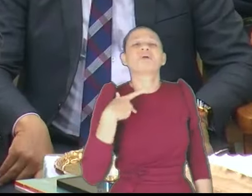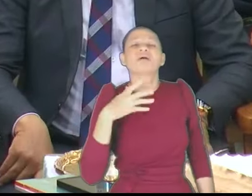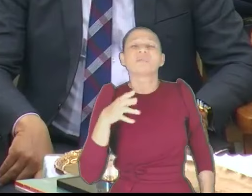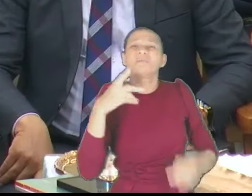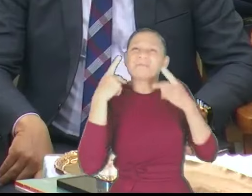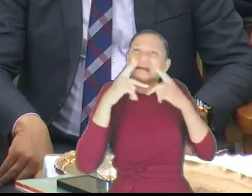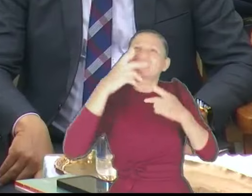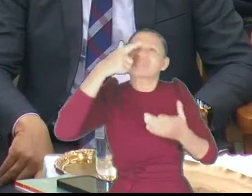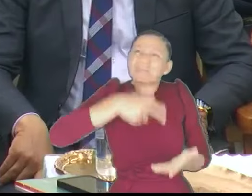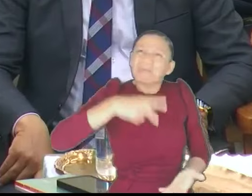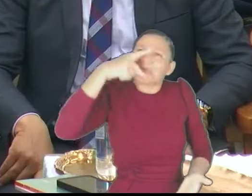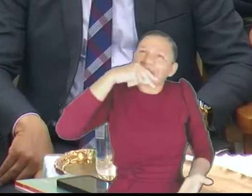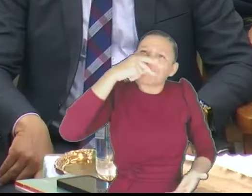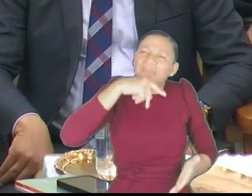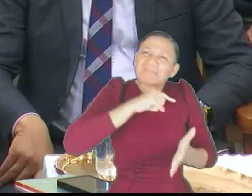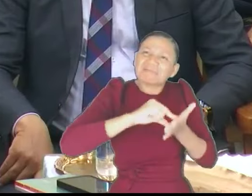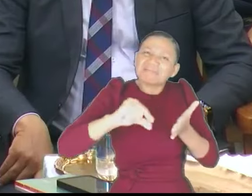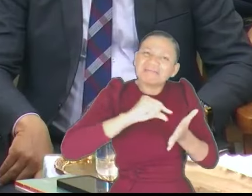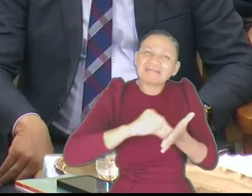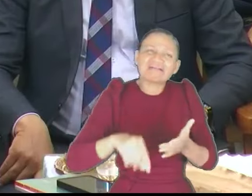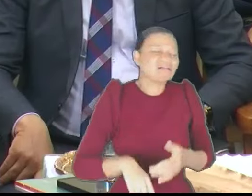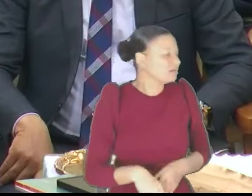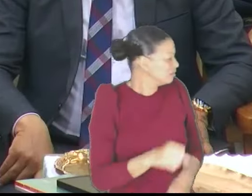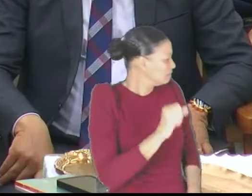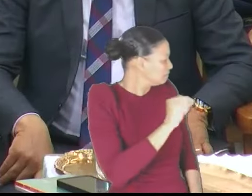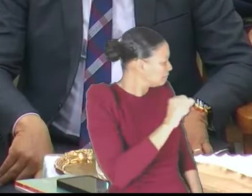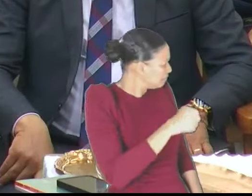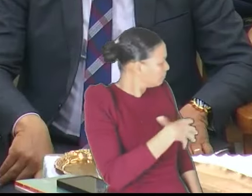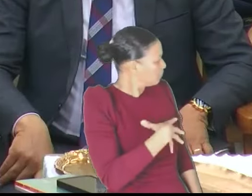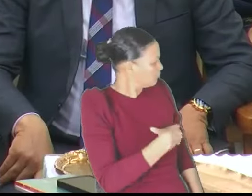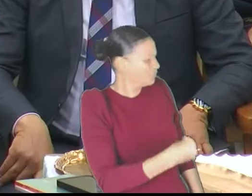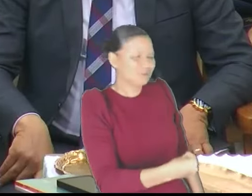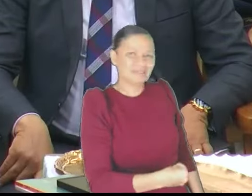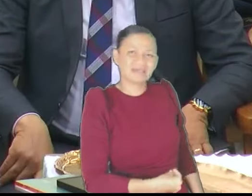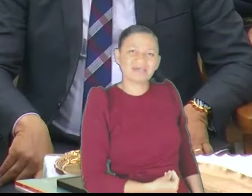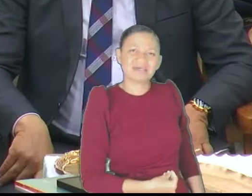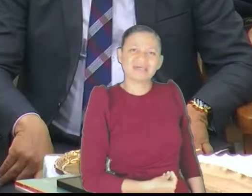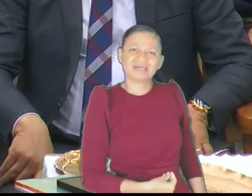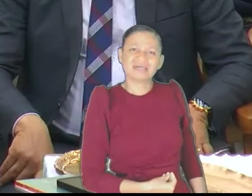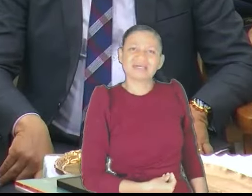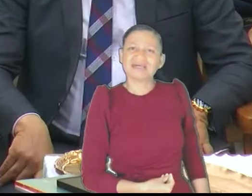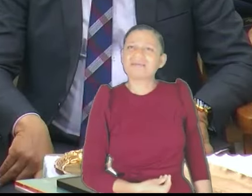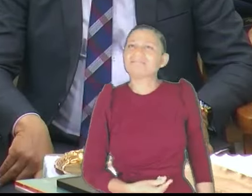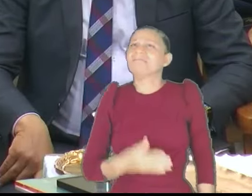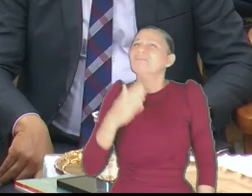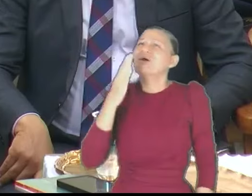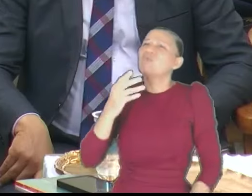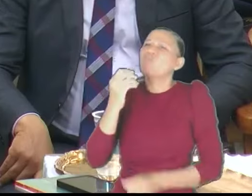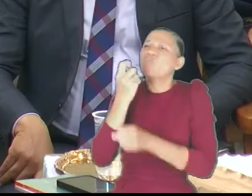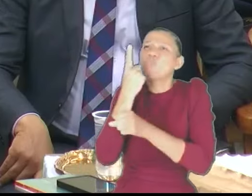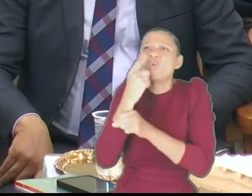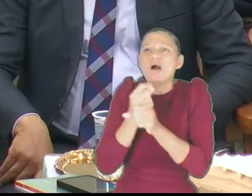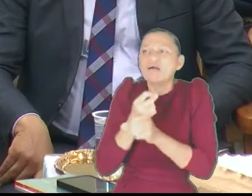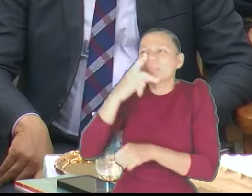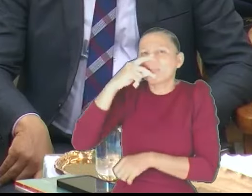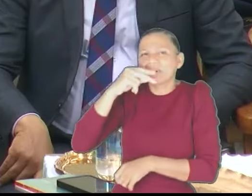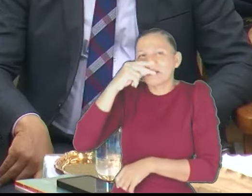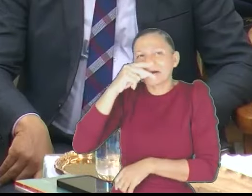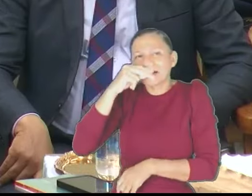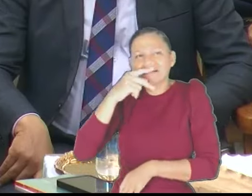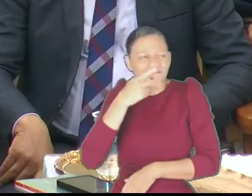isso de novo? O pastor disse, vou, meu filho. Mas pastor, o senhor pregou o ano todo. Ele disse, cite o